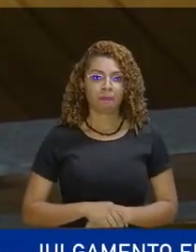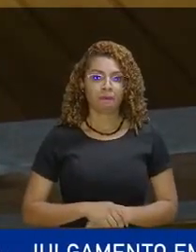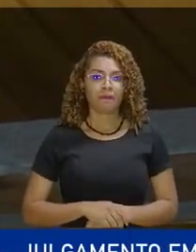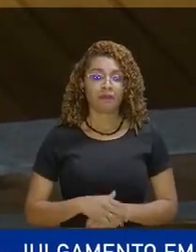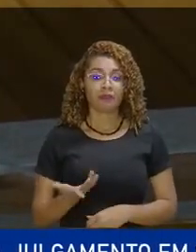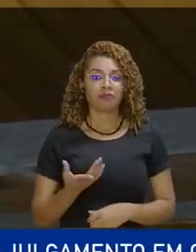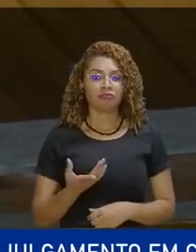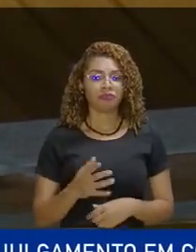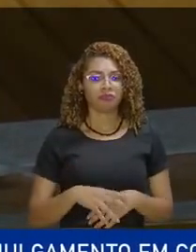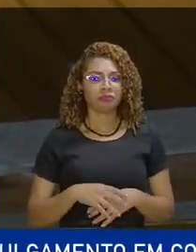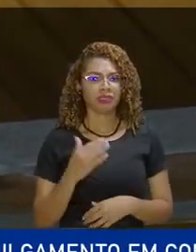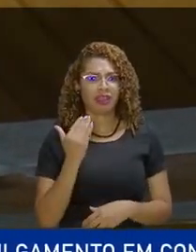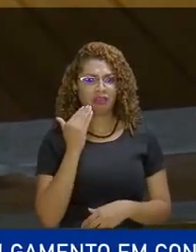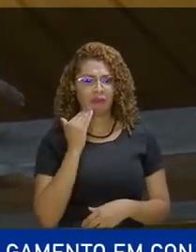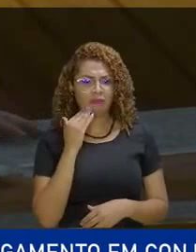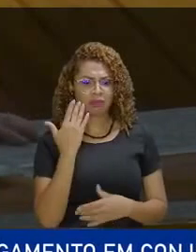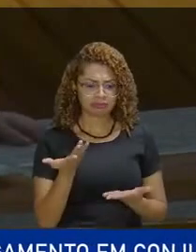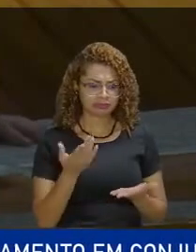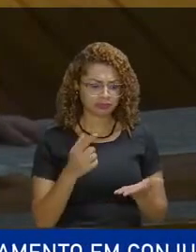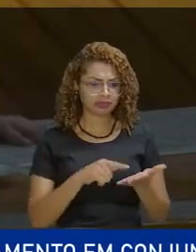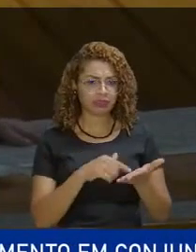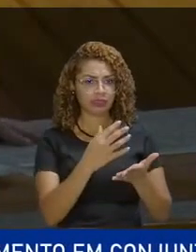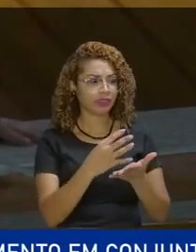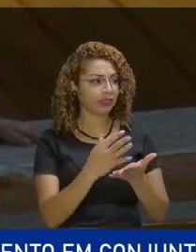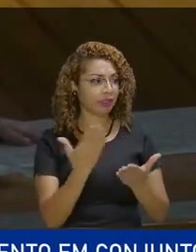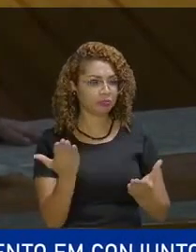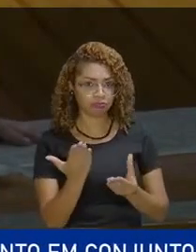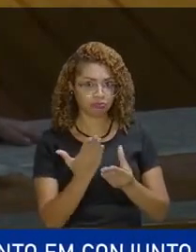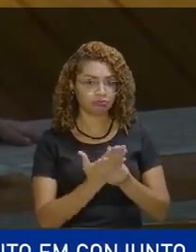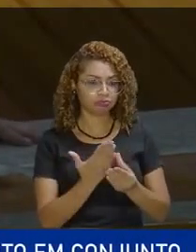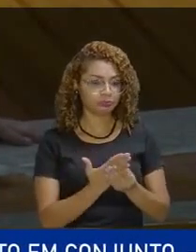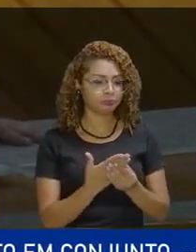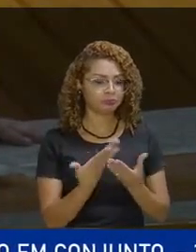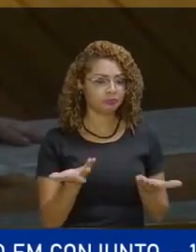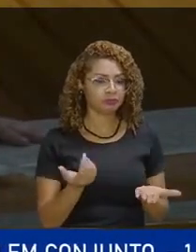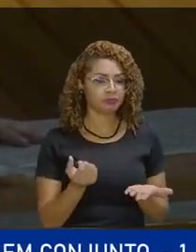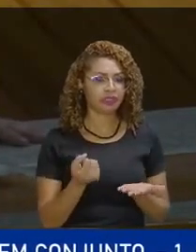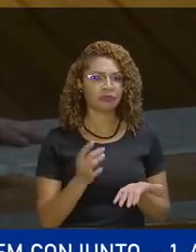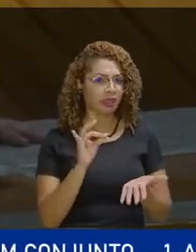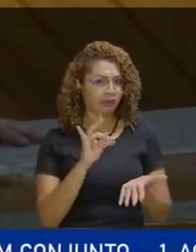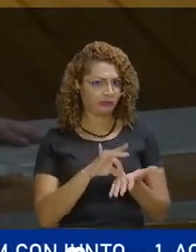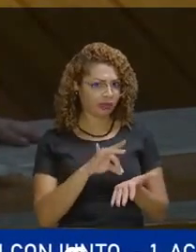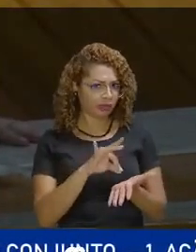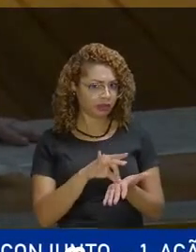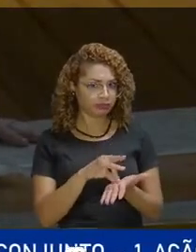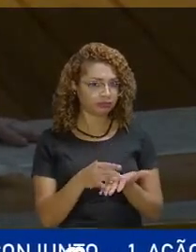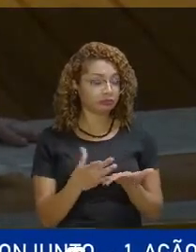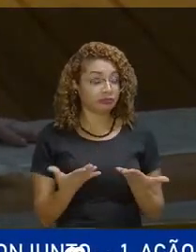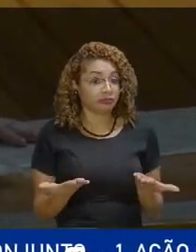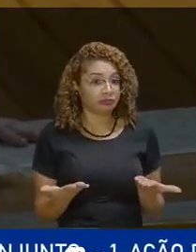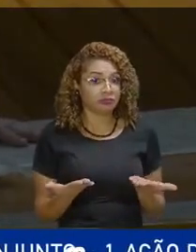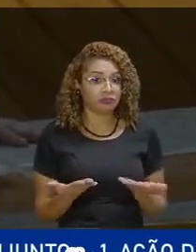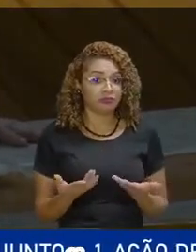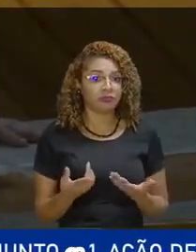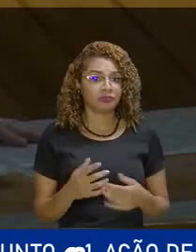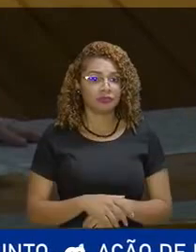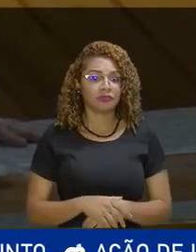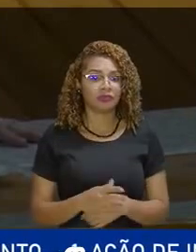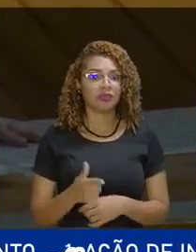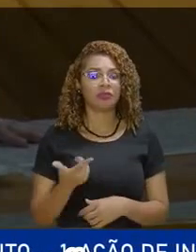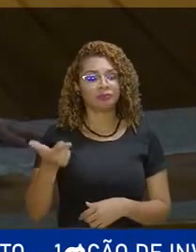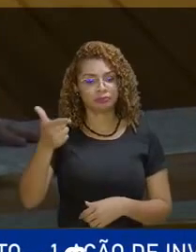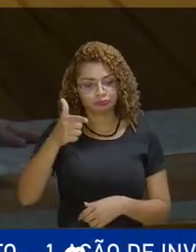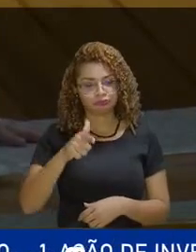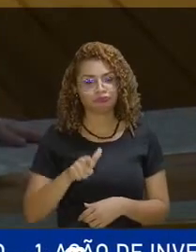muitas falhas no processo que não sustentam o que a defesa traz. Então, eu repito, há